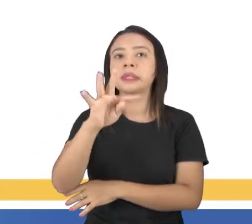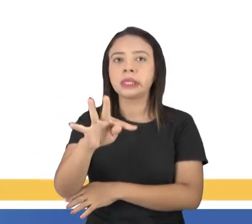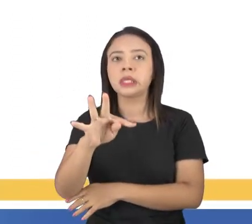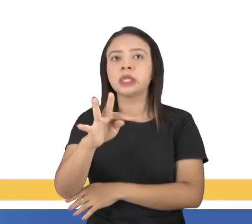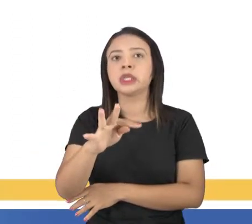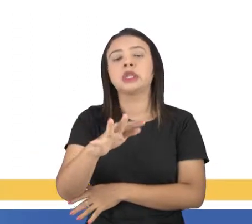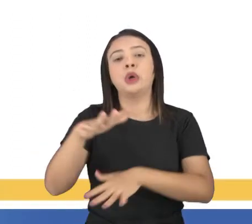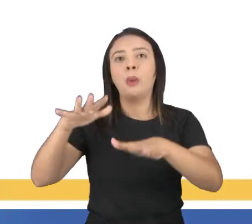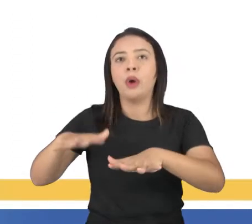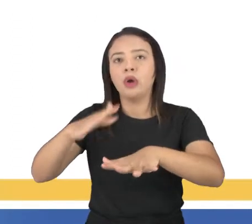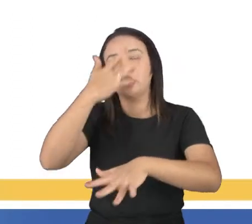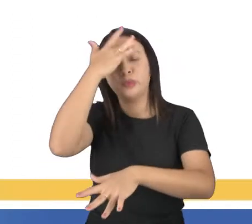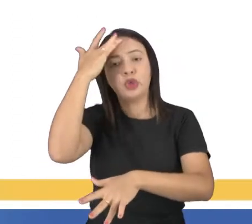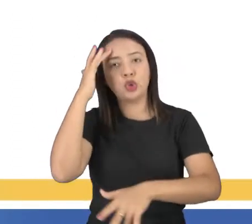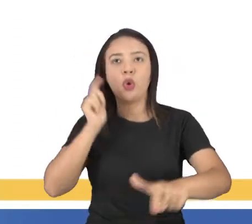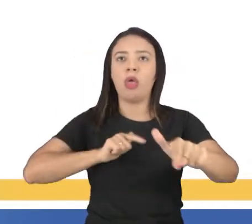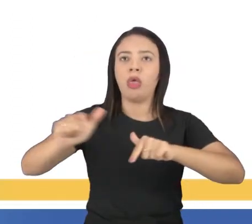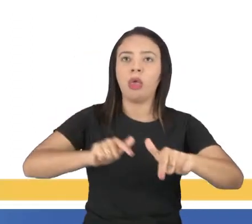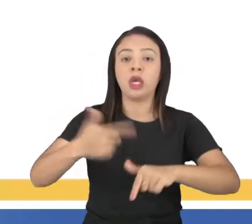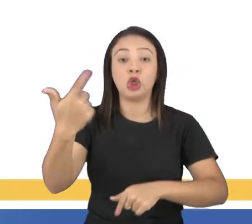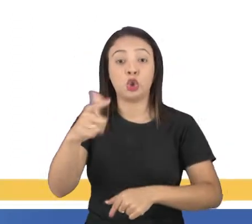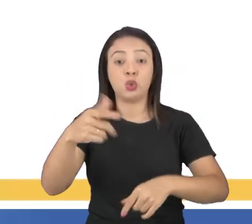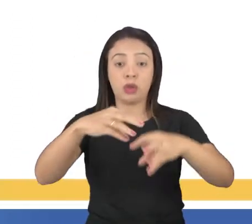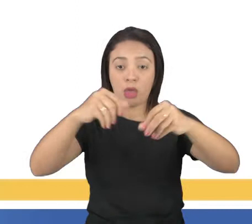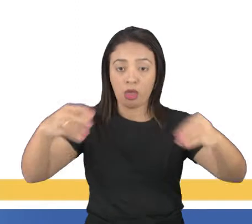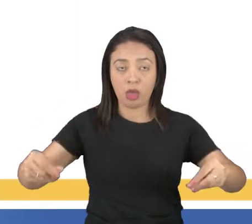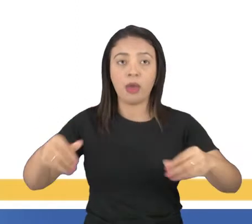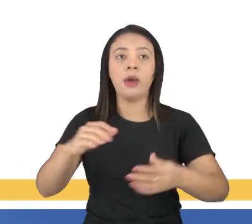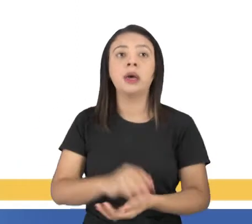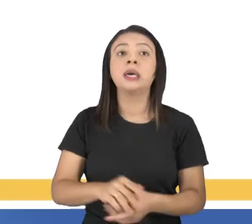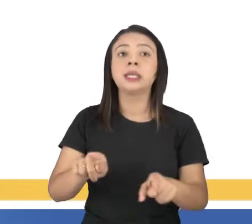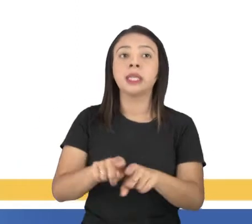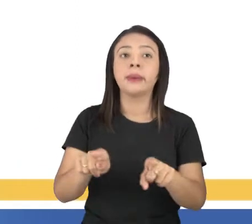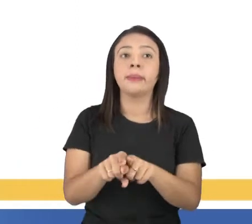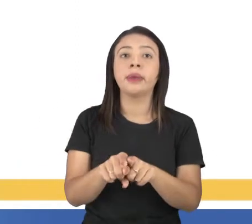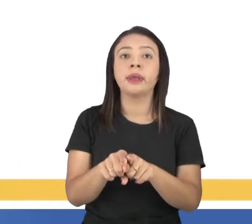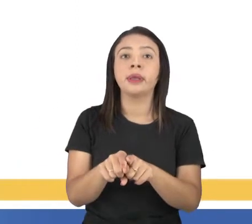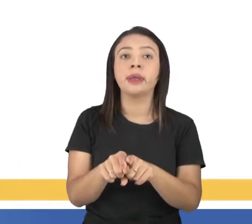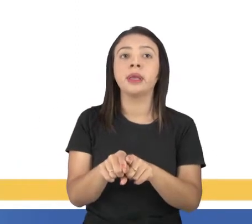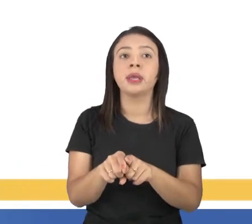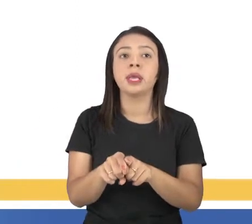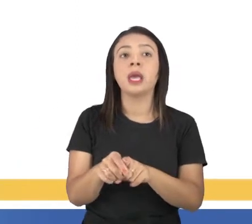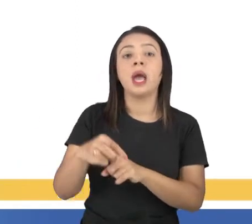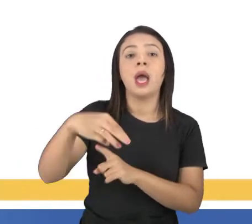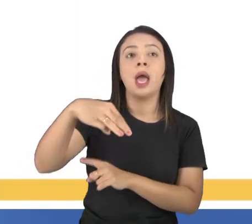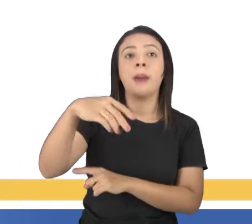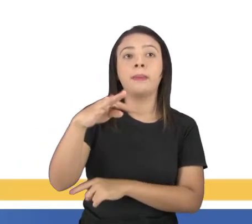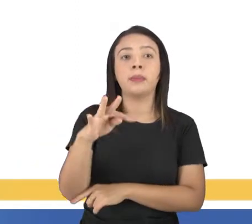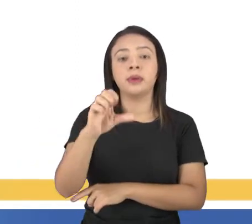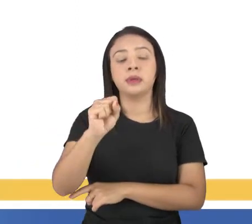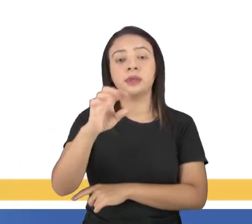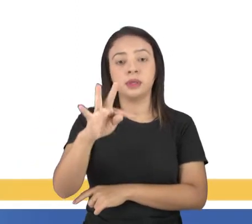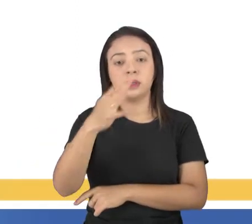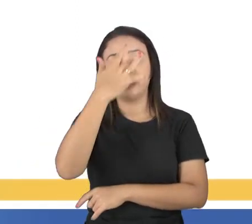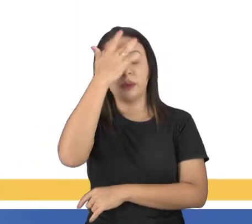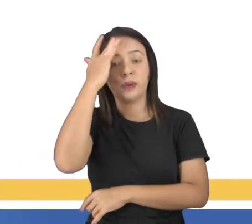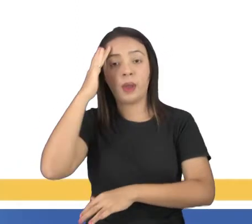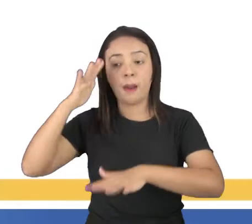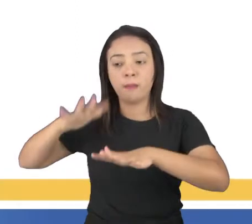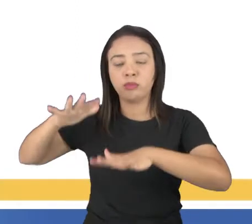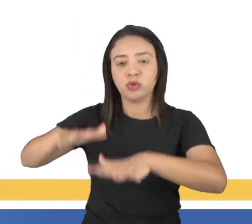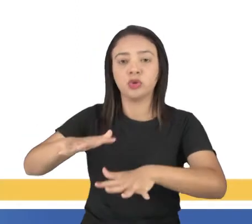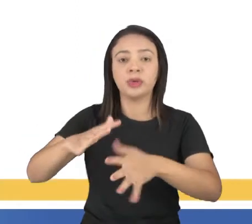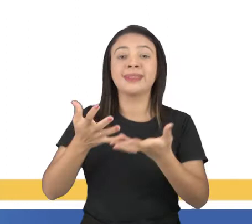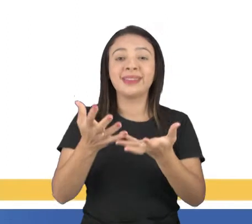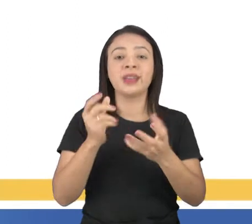Trabalhadores Rurais Sem Terras, e o MTST, que é o Movimento dos Trabalhadores Sem Teto, que lutam pelo direito à